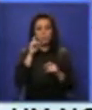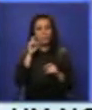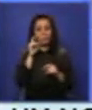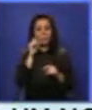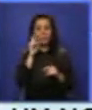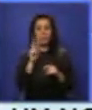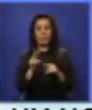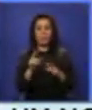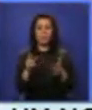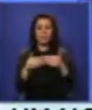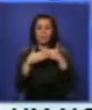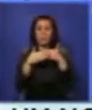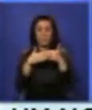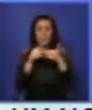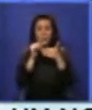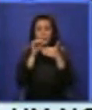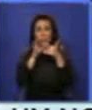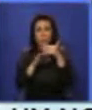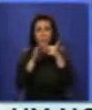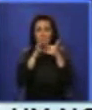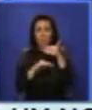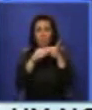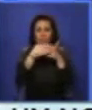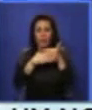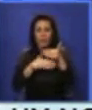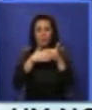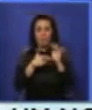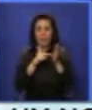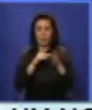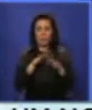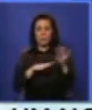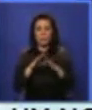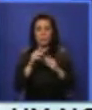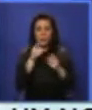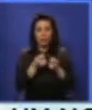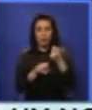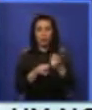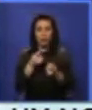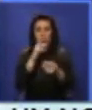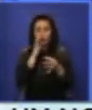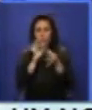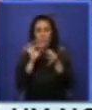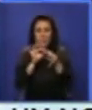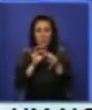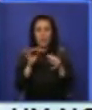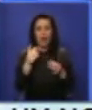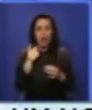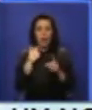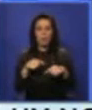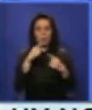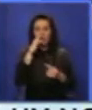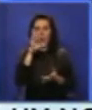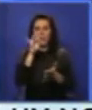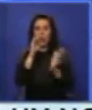o que nós vemos precisamente são camadas muito fininhas de cerâmica que o técnico faz pó a pó, portanto são coisas muito minuciosas e que depois nós vamos